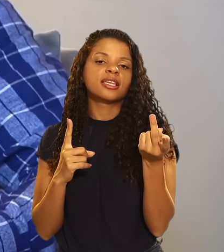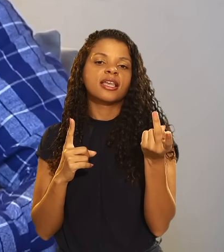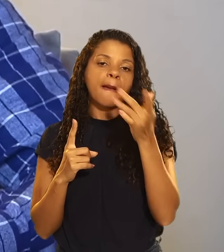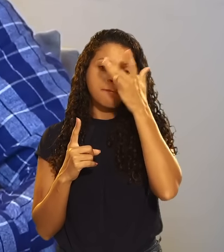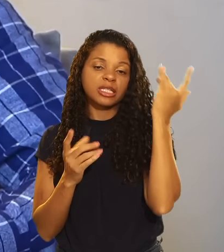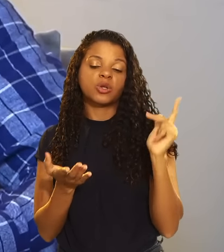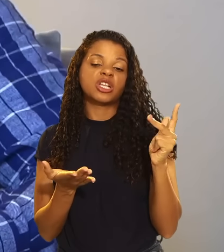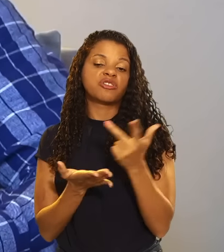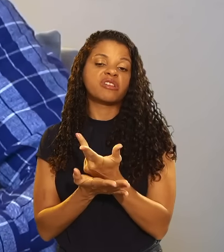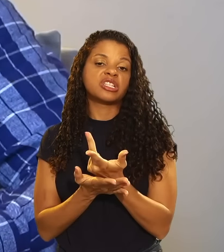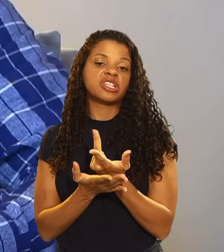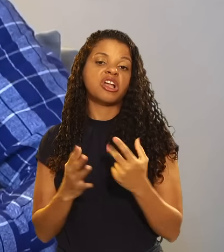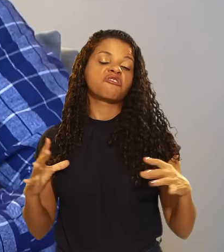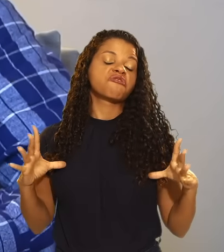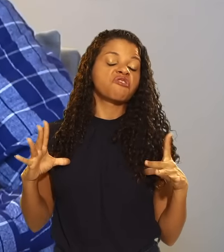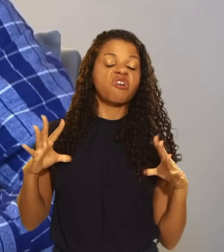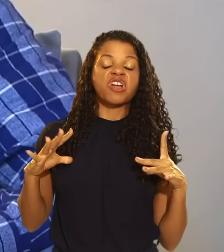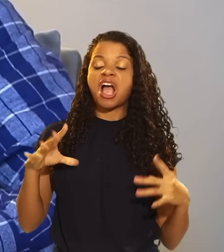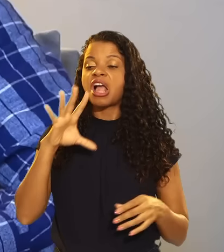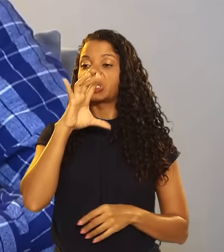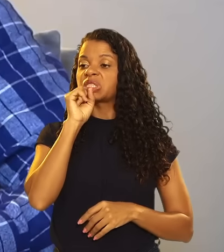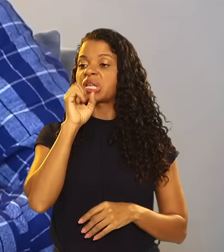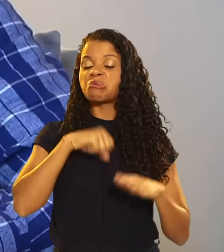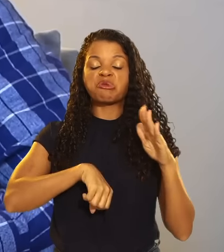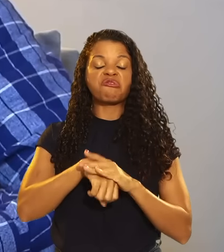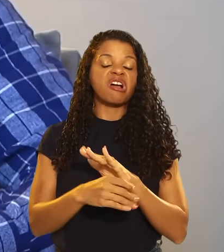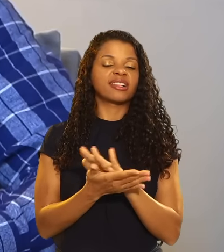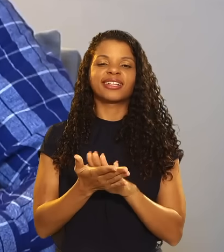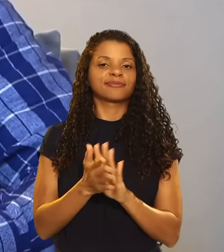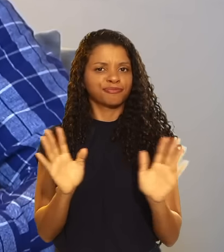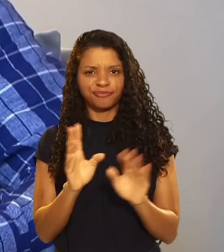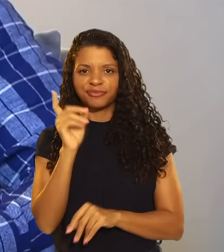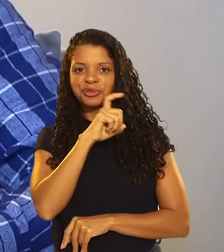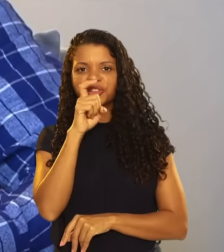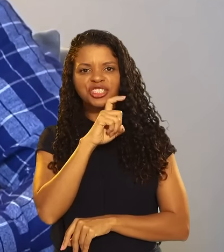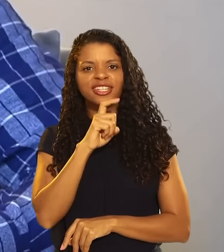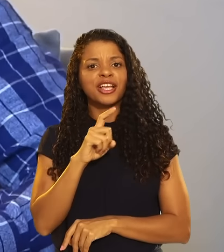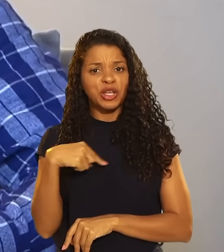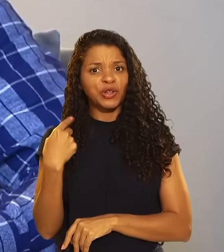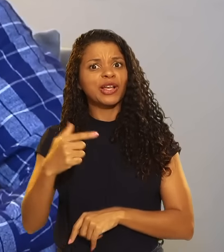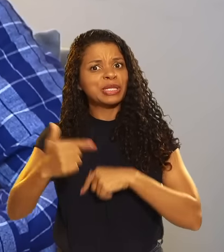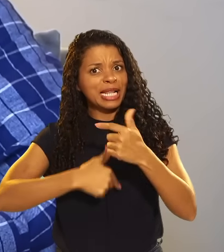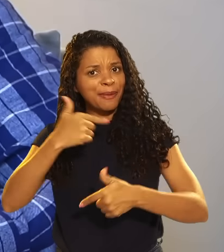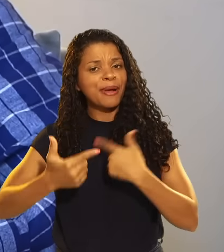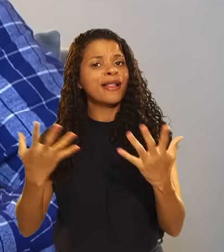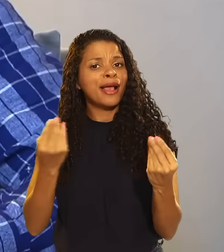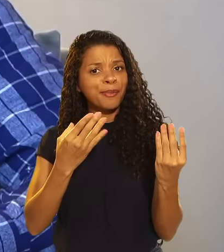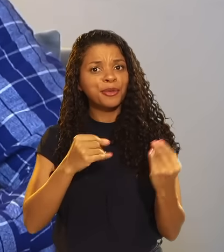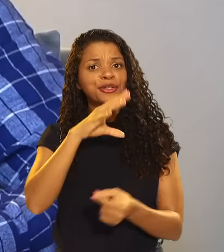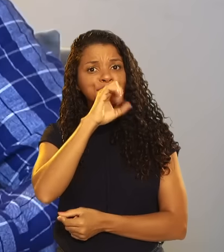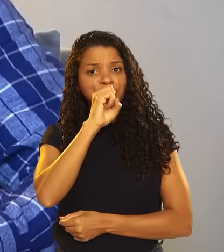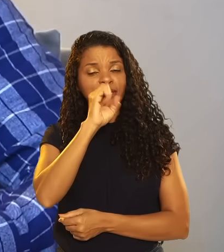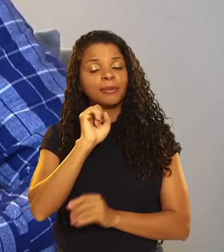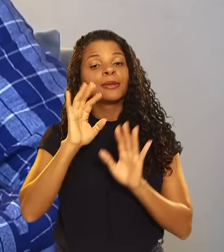ele não faz nada, E, na verdade, a gente trabalha bastante no dia de sábado, Mas não nas nossas atividades corriqueiras da semana, e sim